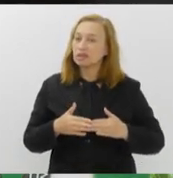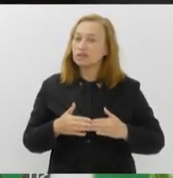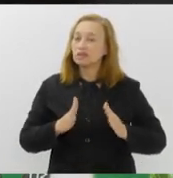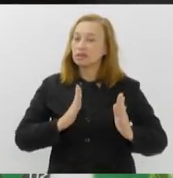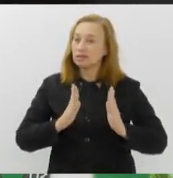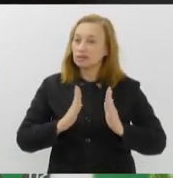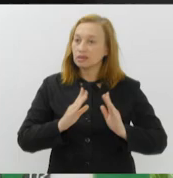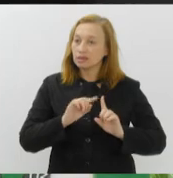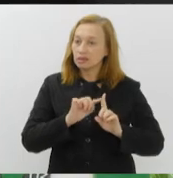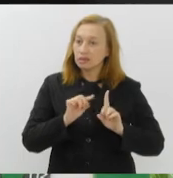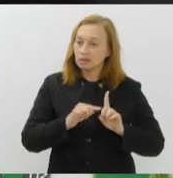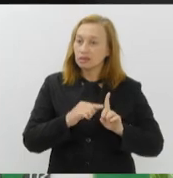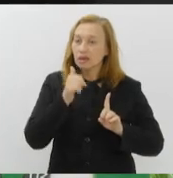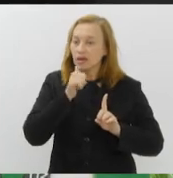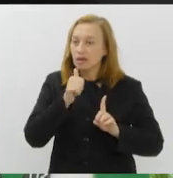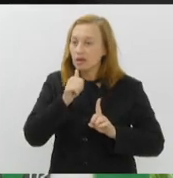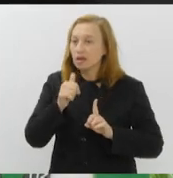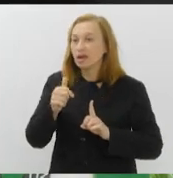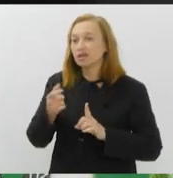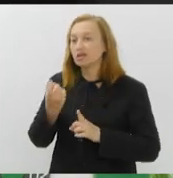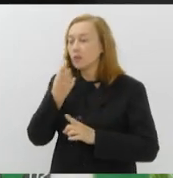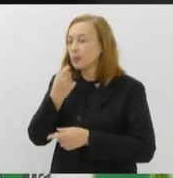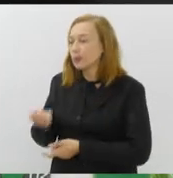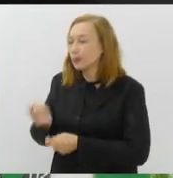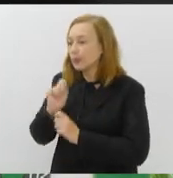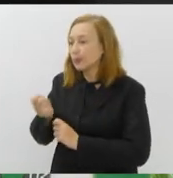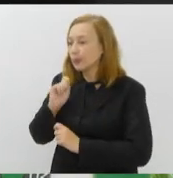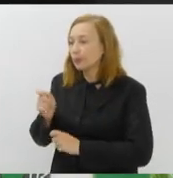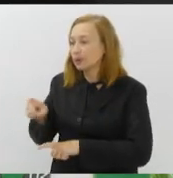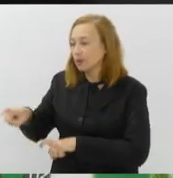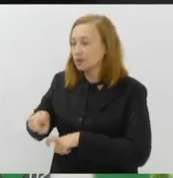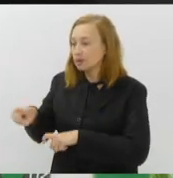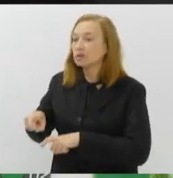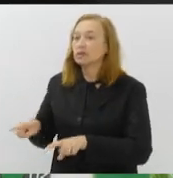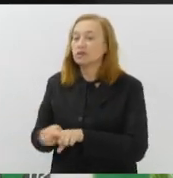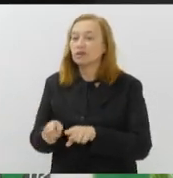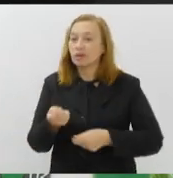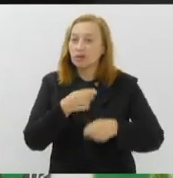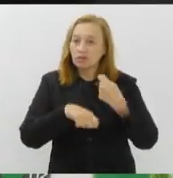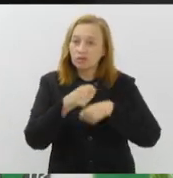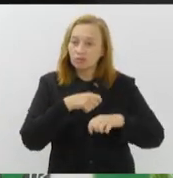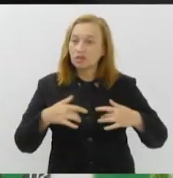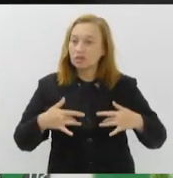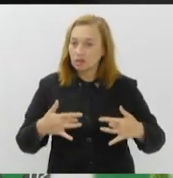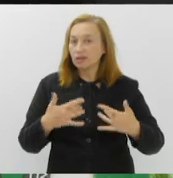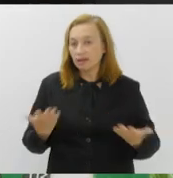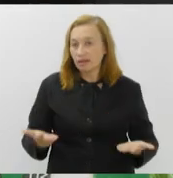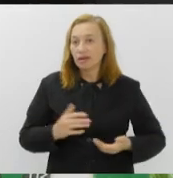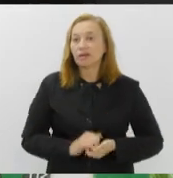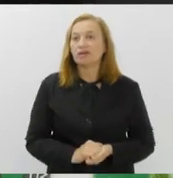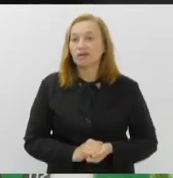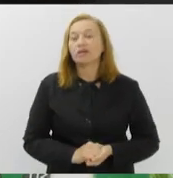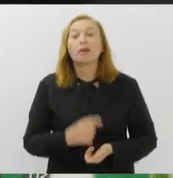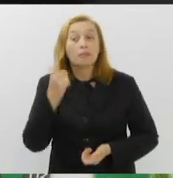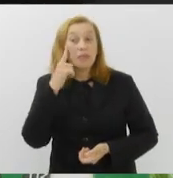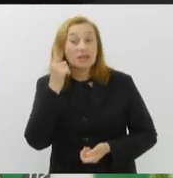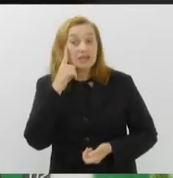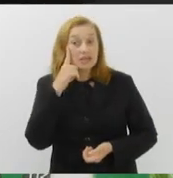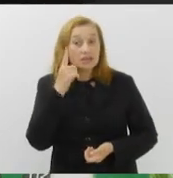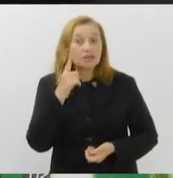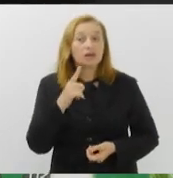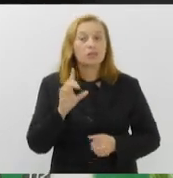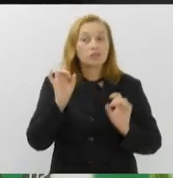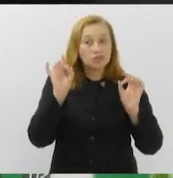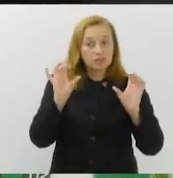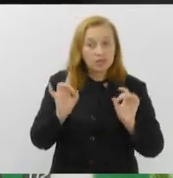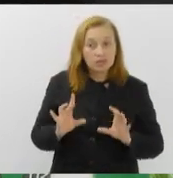as agricultoras, pescadoras e também para as mulheres da economia solidária, né? Porque a gente vai ter que fazer e pensar em algo muito